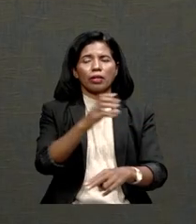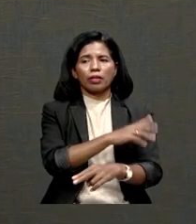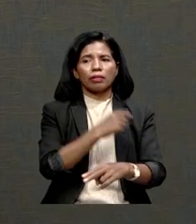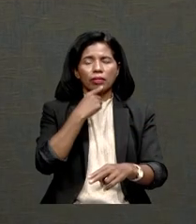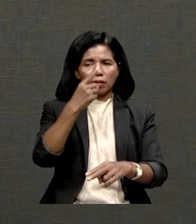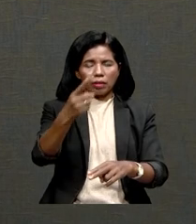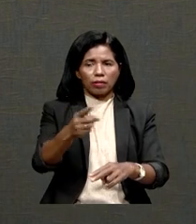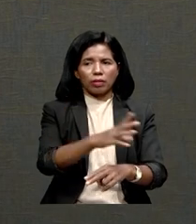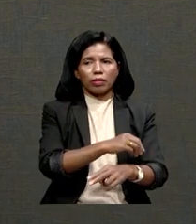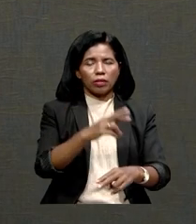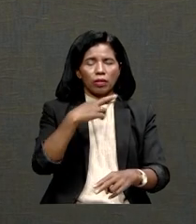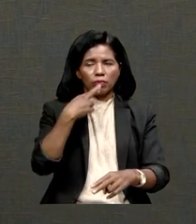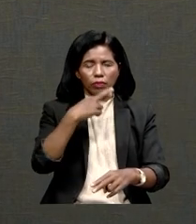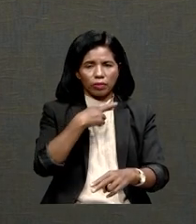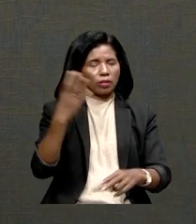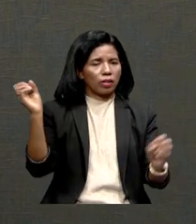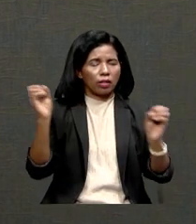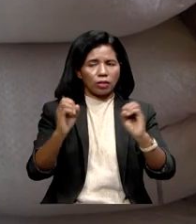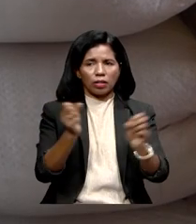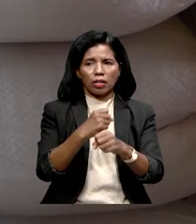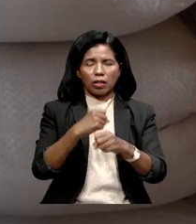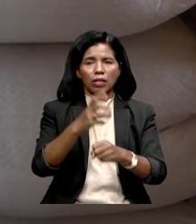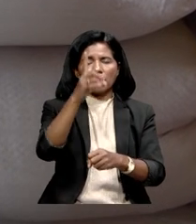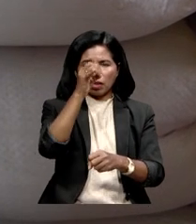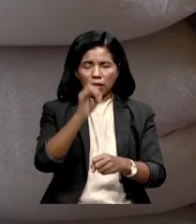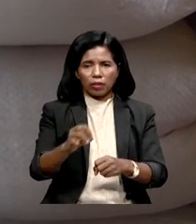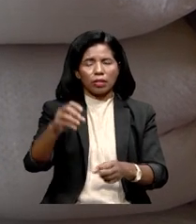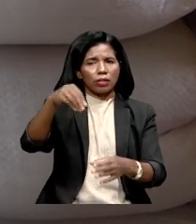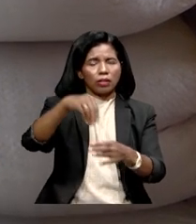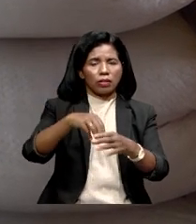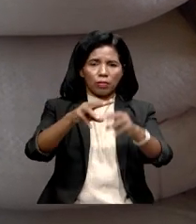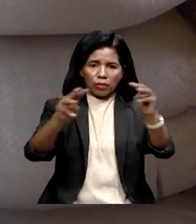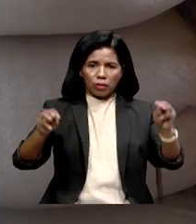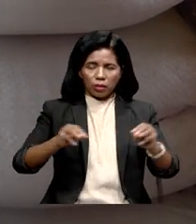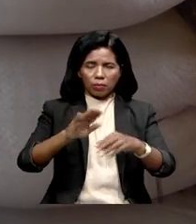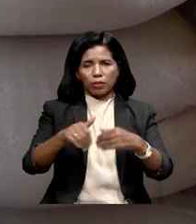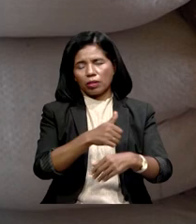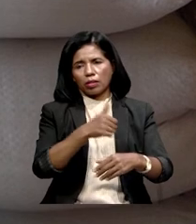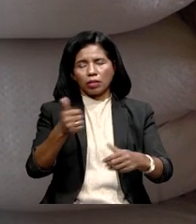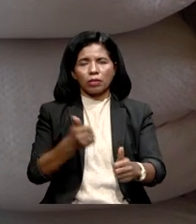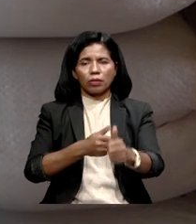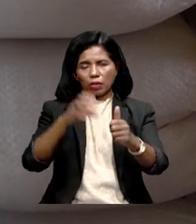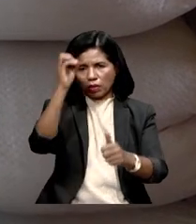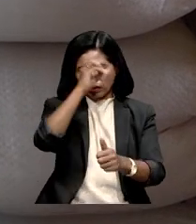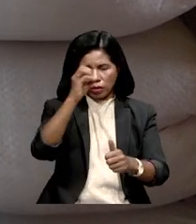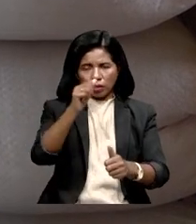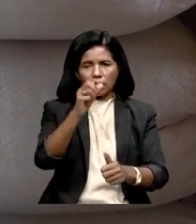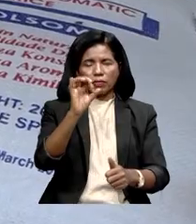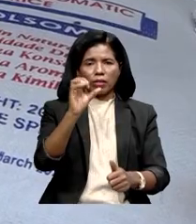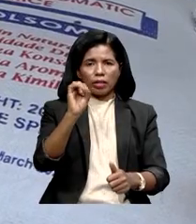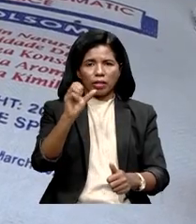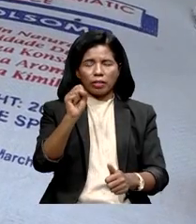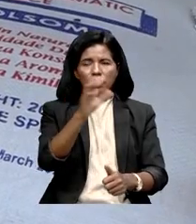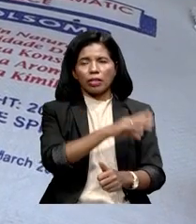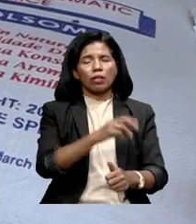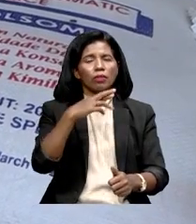afirma controlo folin voos ne, la osa laude de capital dele, incluímos município Siracelo, no tuir observação na AIFAESA nian ya terreno,